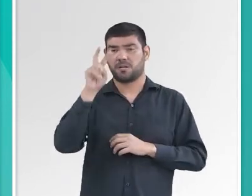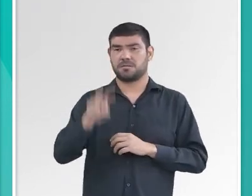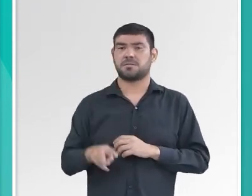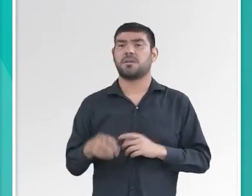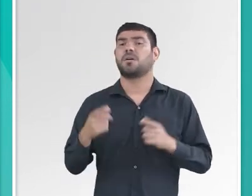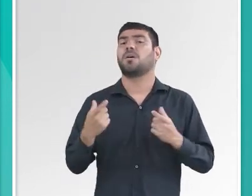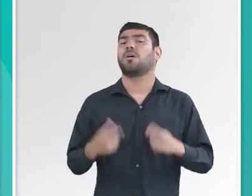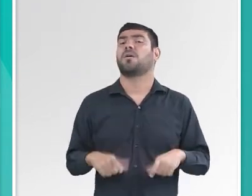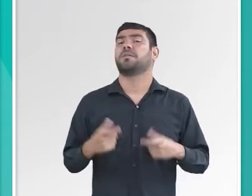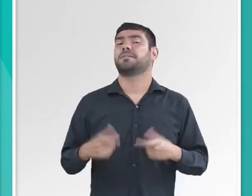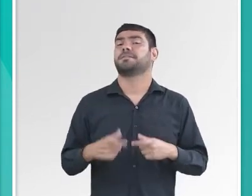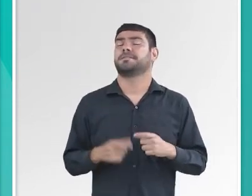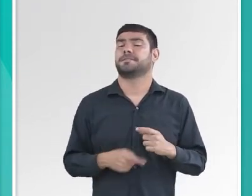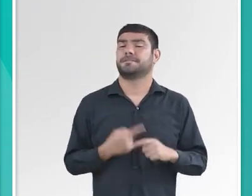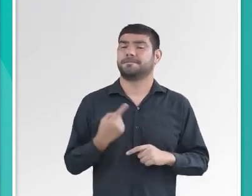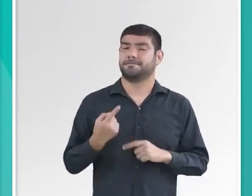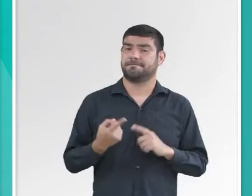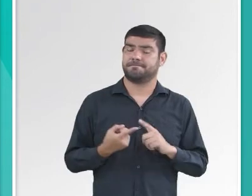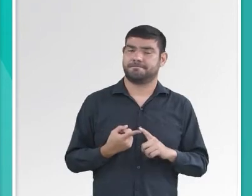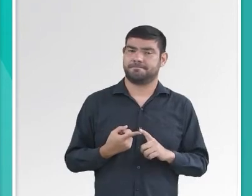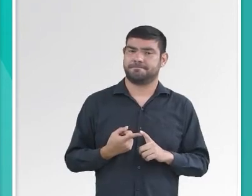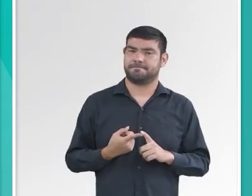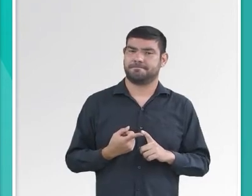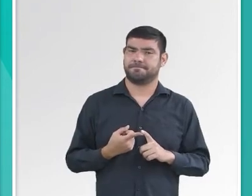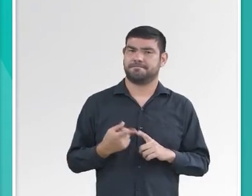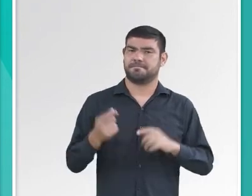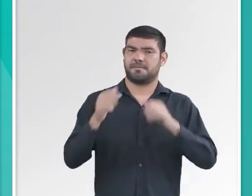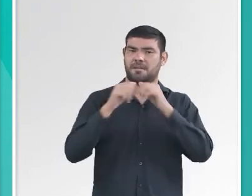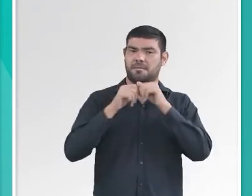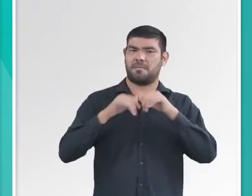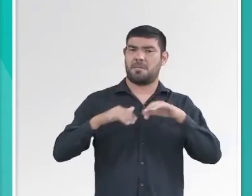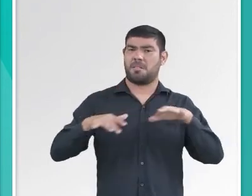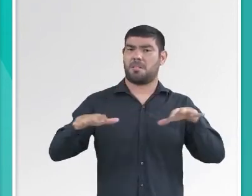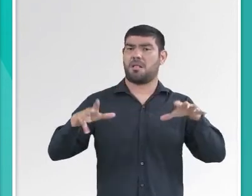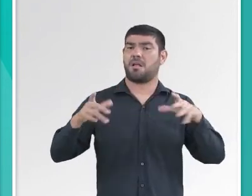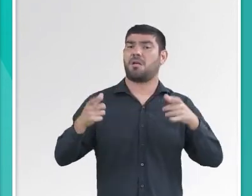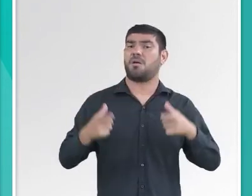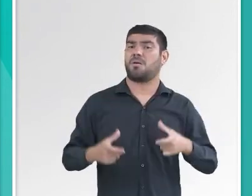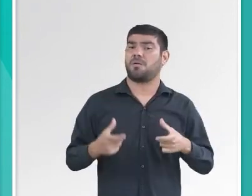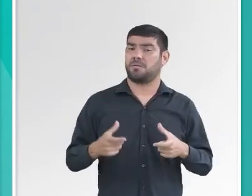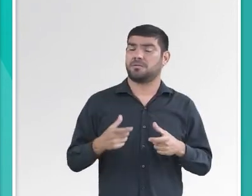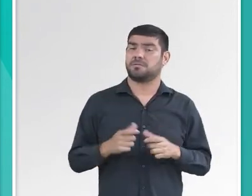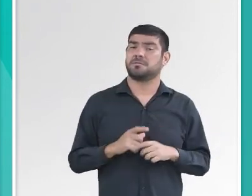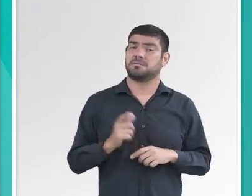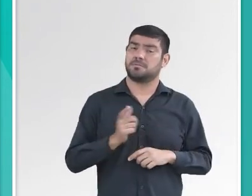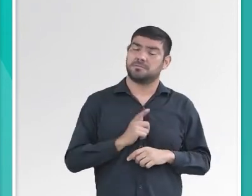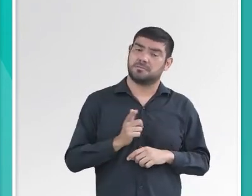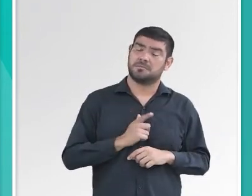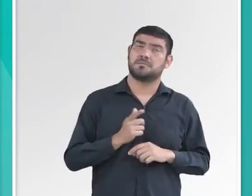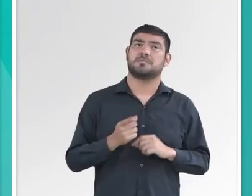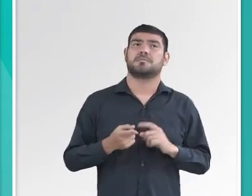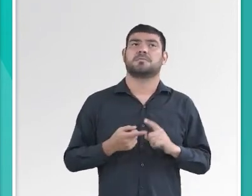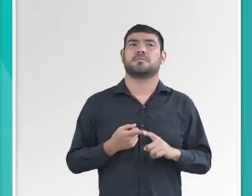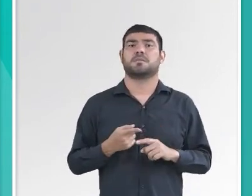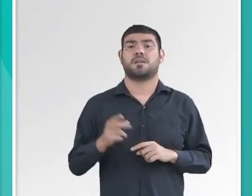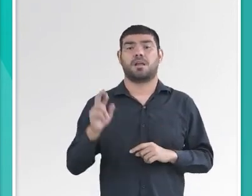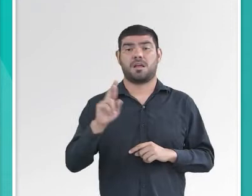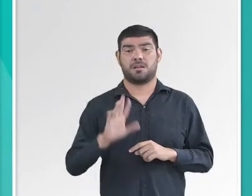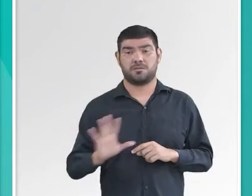ser vinculada? Onde é que ela vai circular? Onde ela será publicada? Geralmente nós temos resenhas em